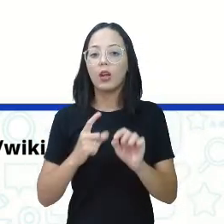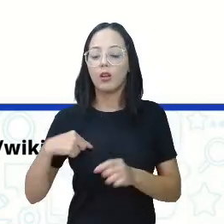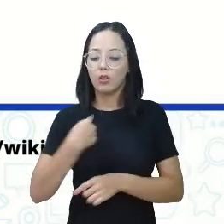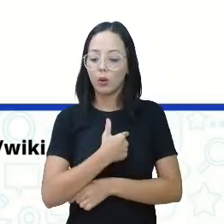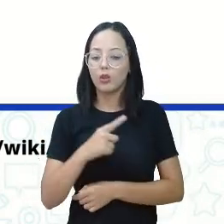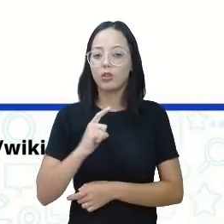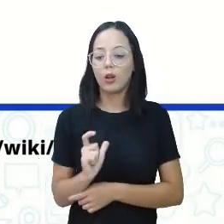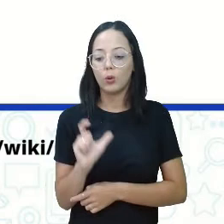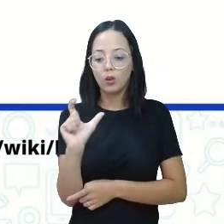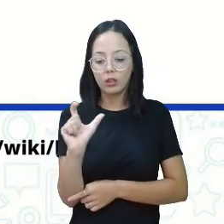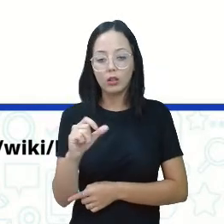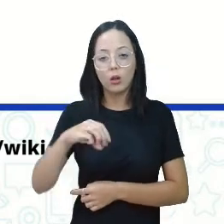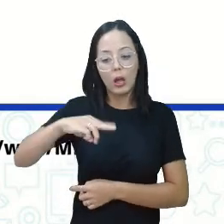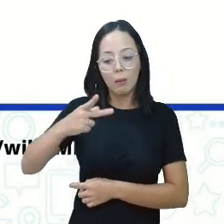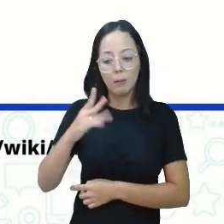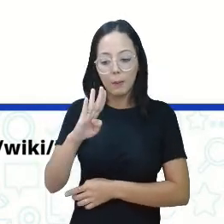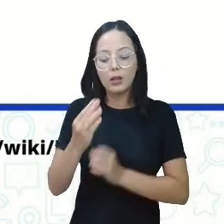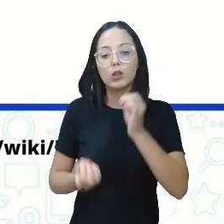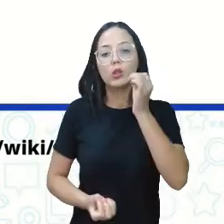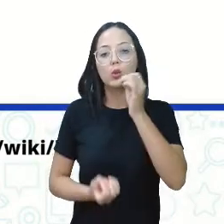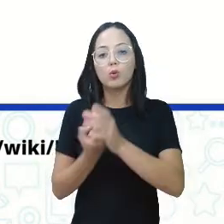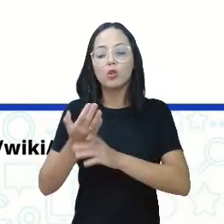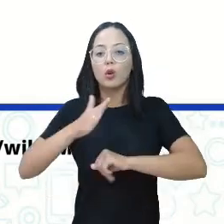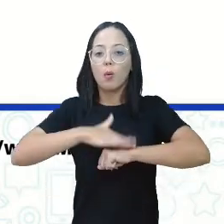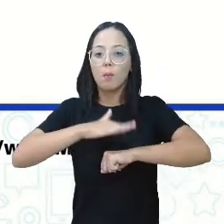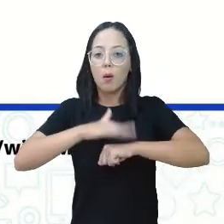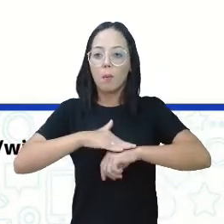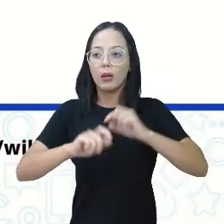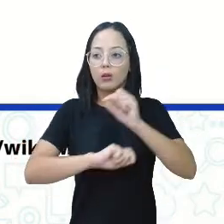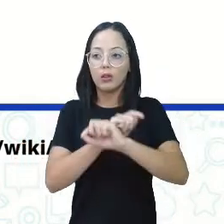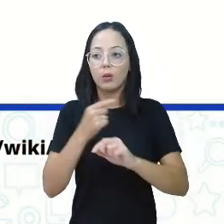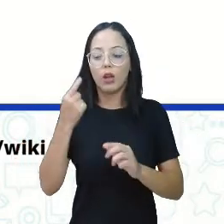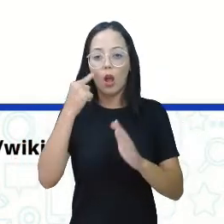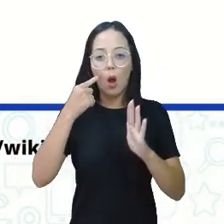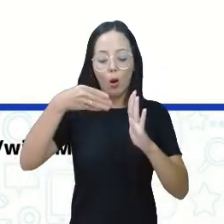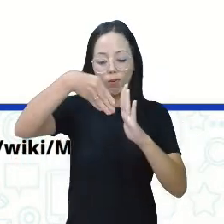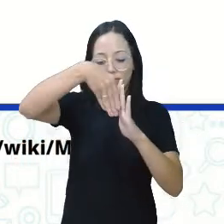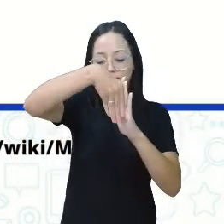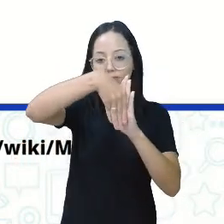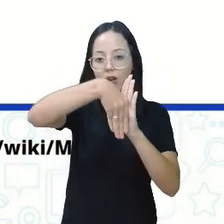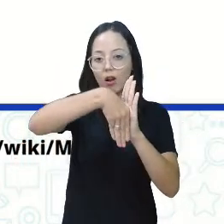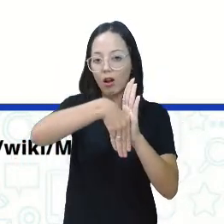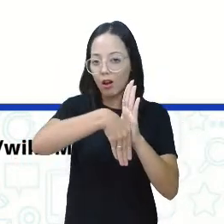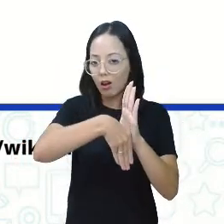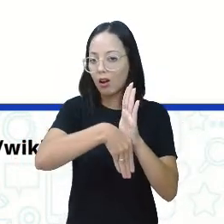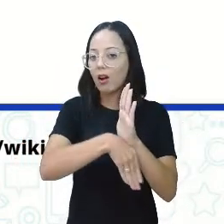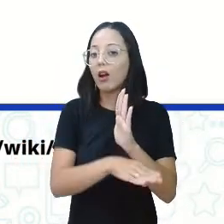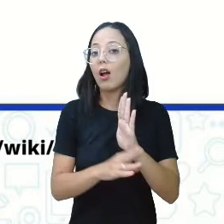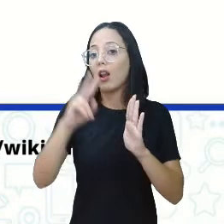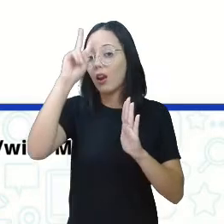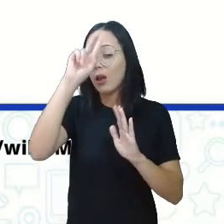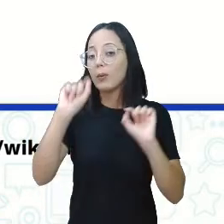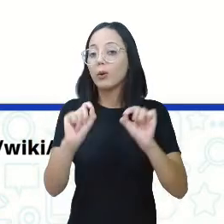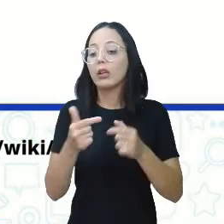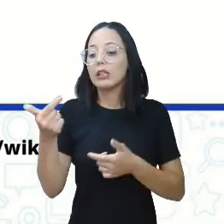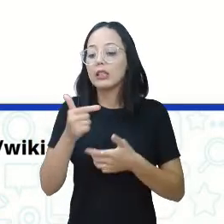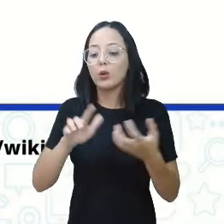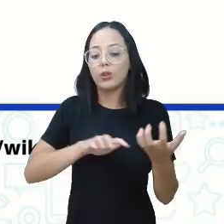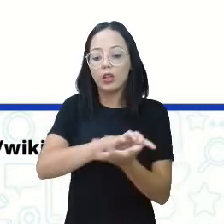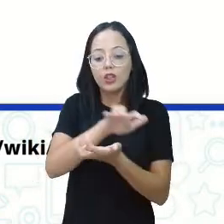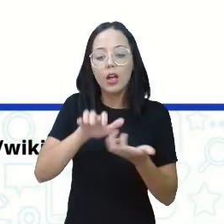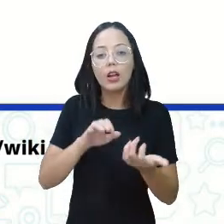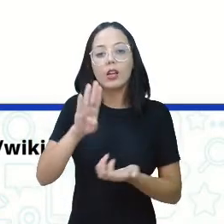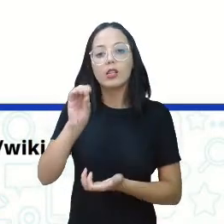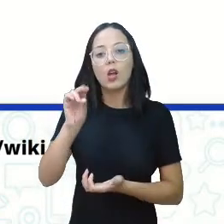termo. A MPB surgiu exatamente em um momento de declínio da bossa. Lembra que foi a segunda geração bossa nova, ou